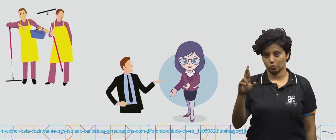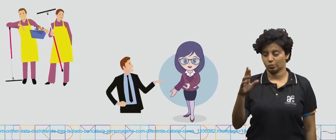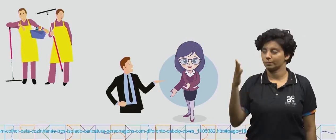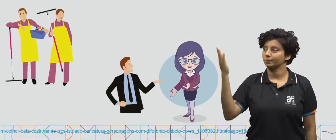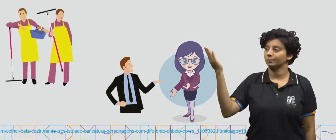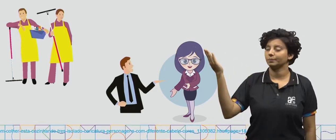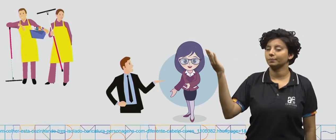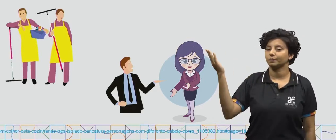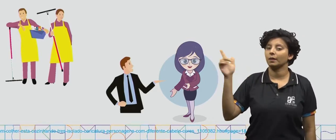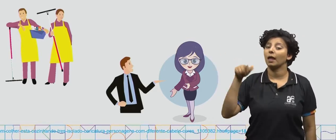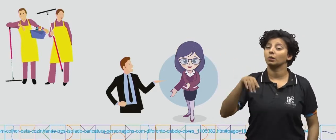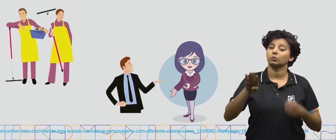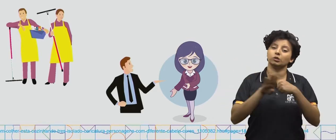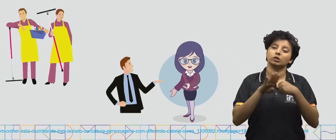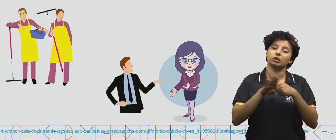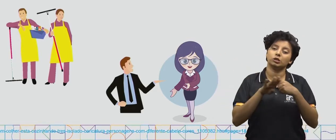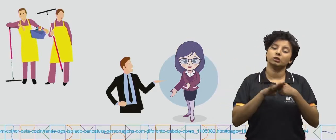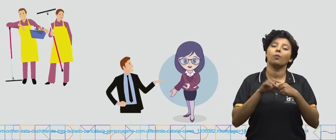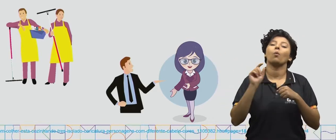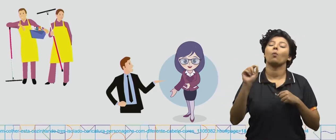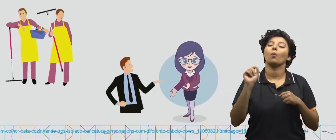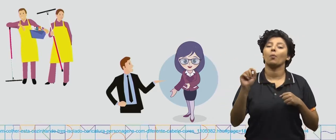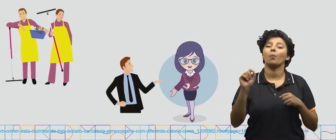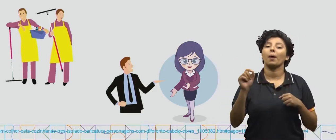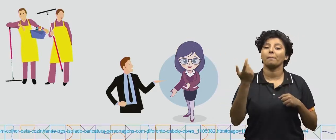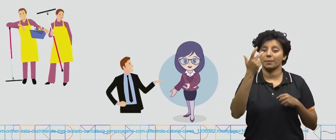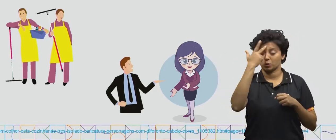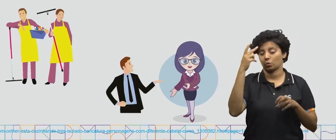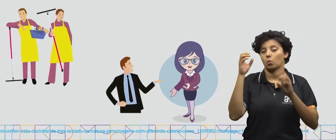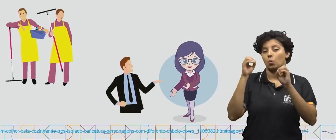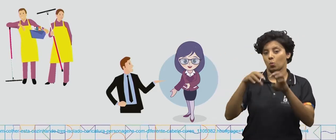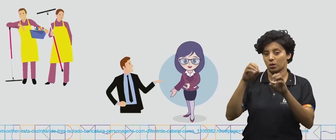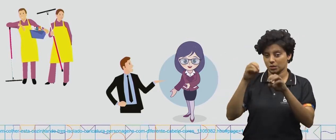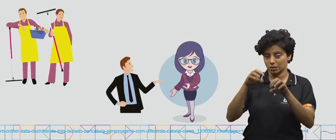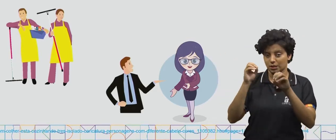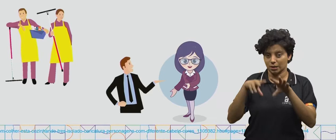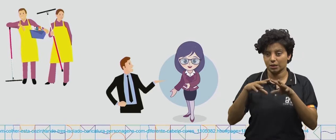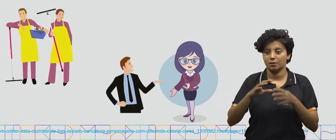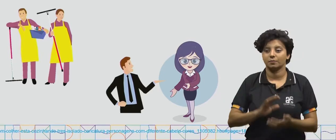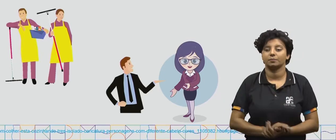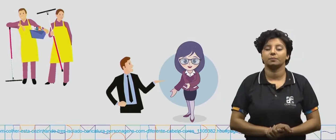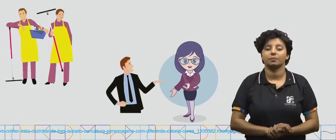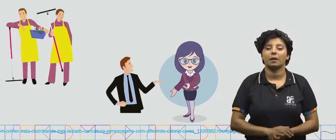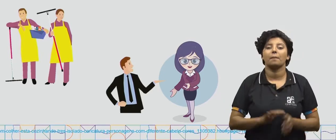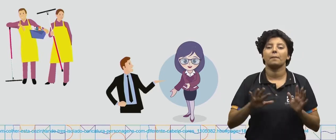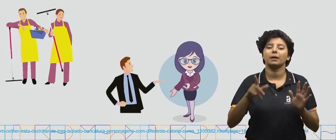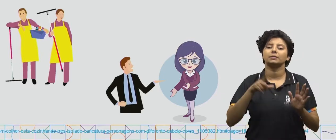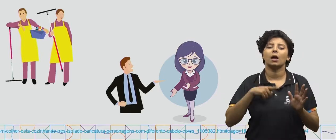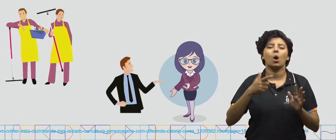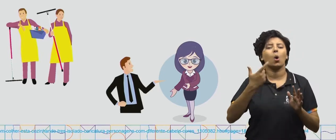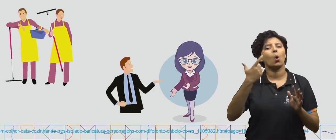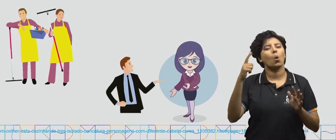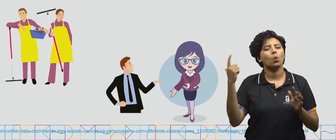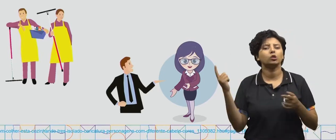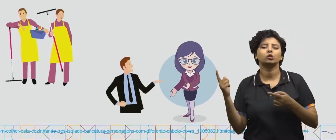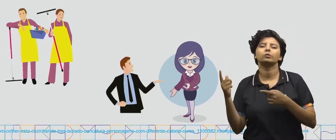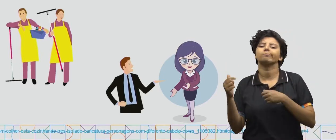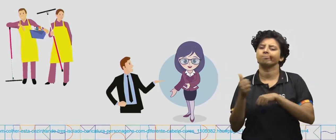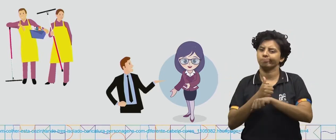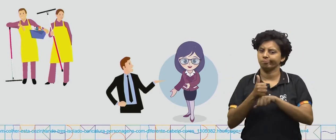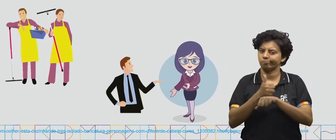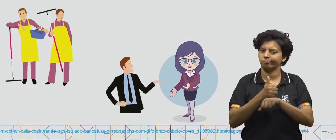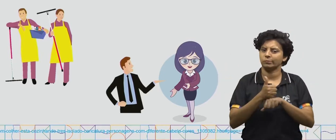Professora ou professor é um substantivo que nomeia quem ensina, repassa o conhecimento. Mas existem outras